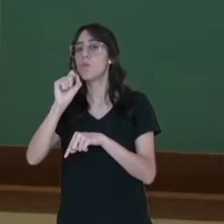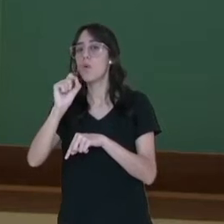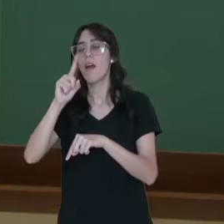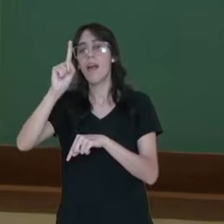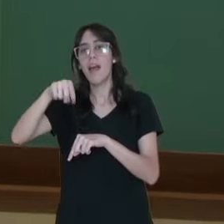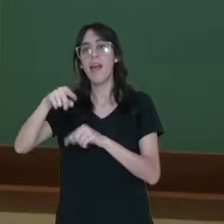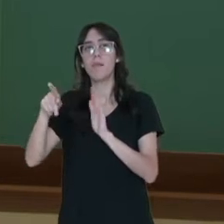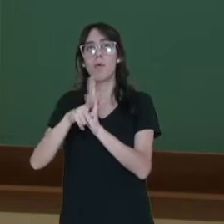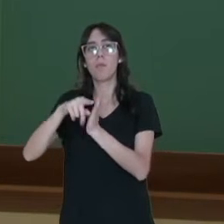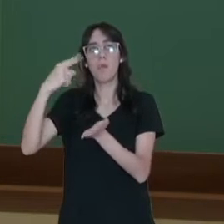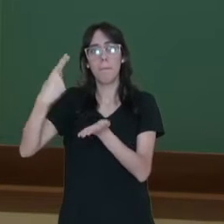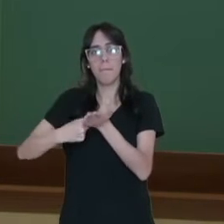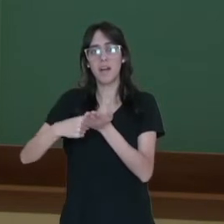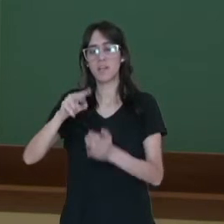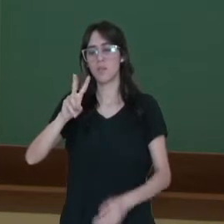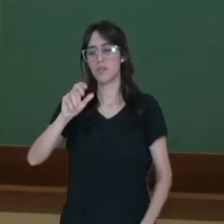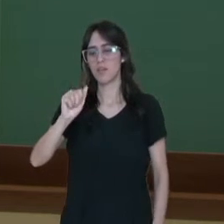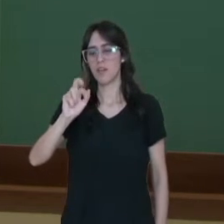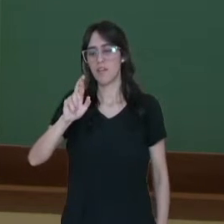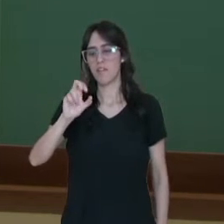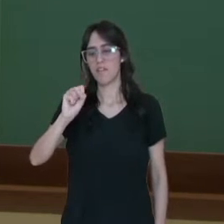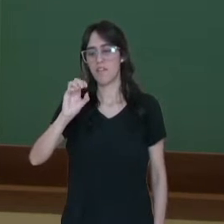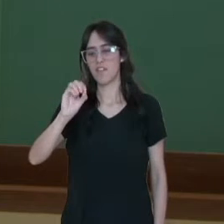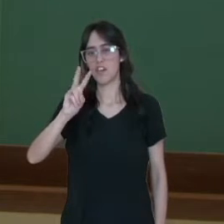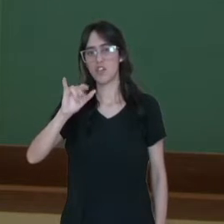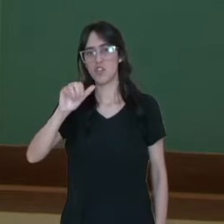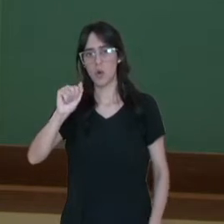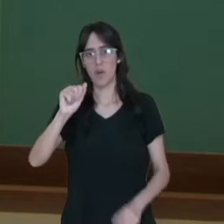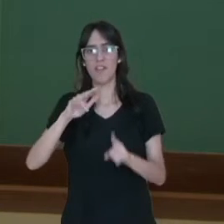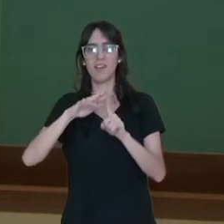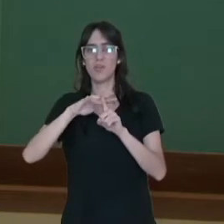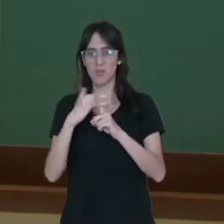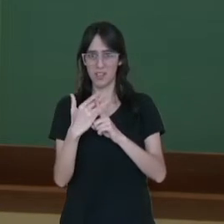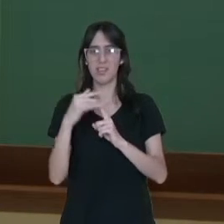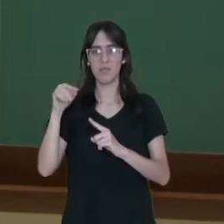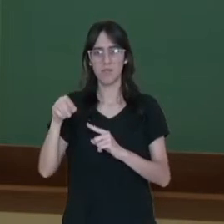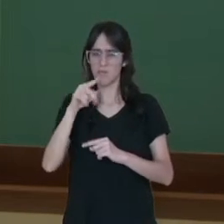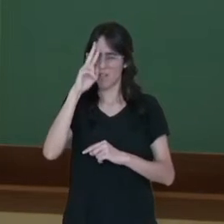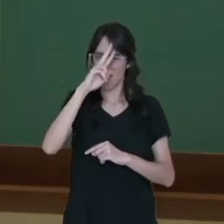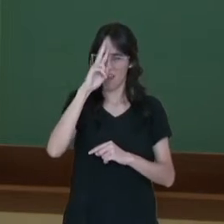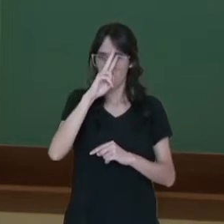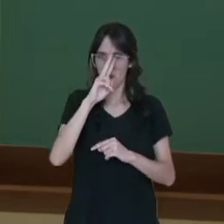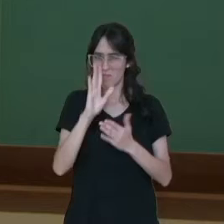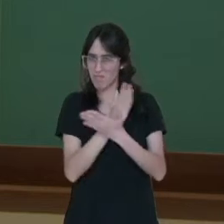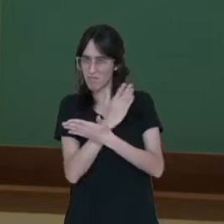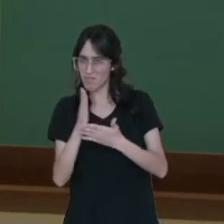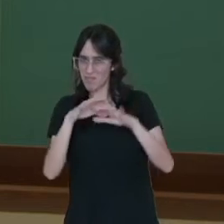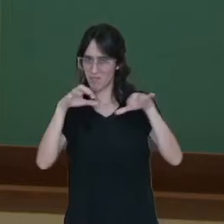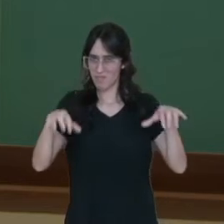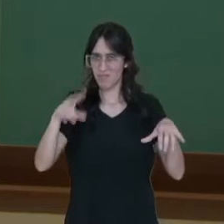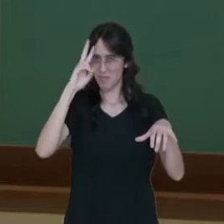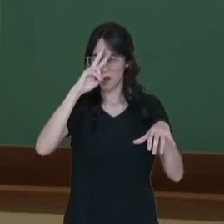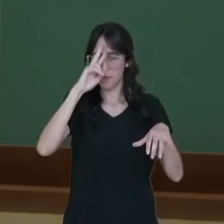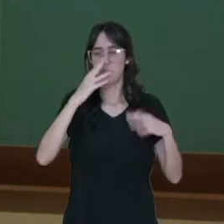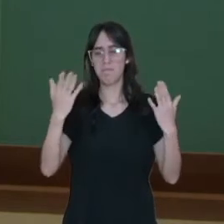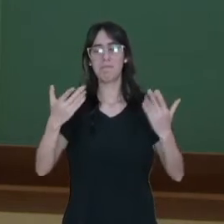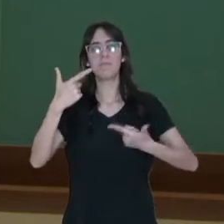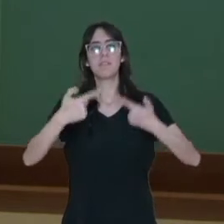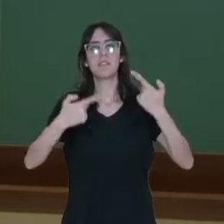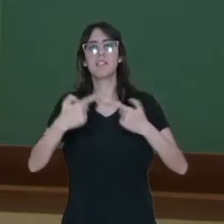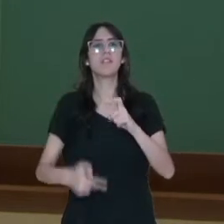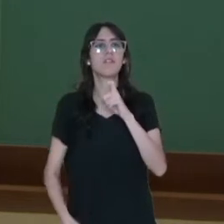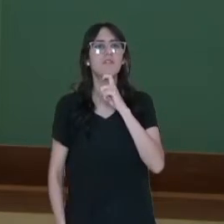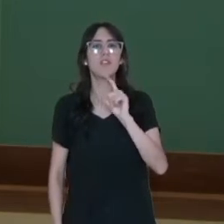Pacto de Varsóvia, socialismo, aliado à União Soviética. Te ajudou a lembrar mais coisas? Muito bem. Sobre Guerra Fria, foi